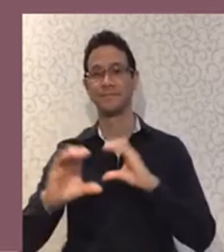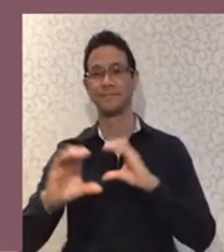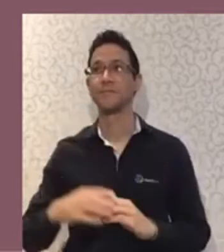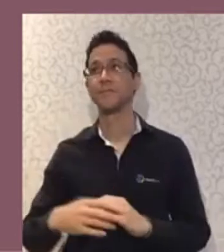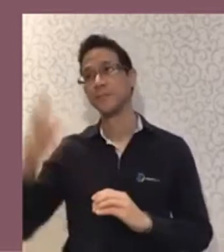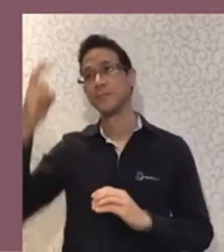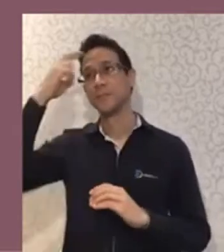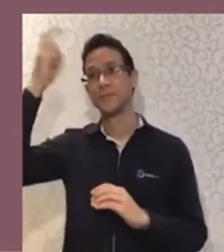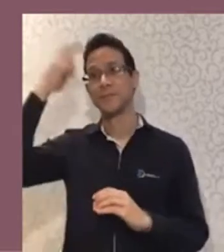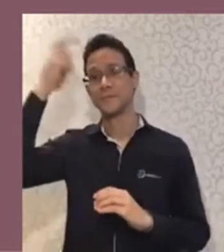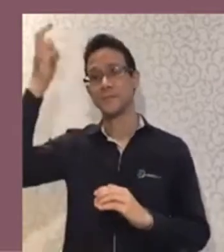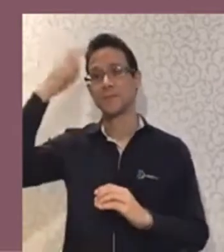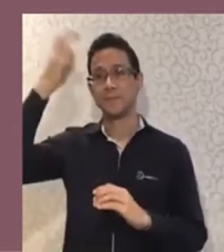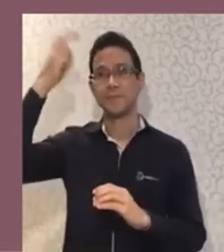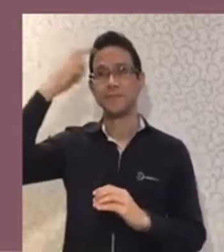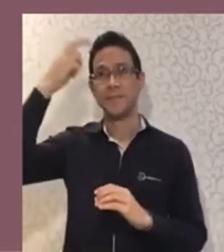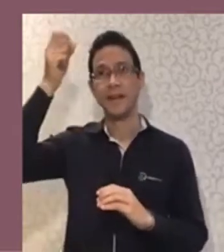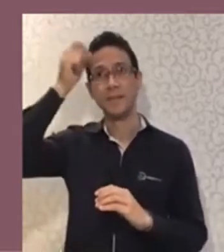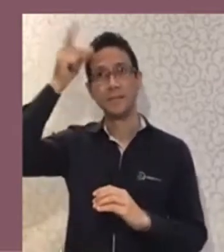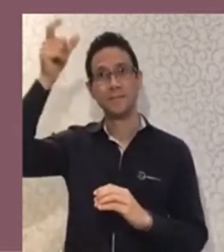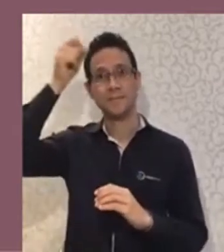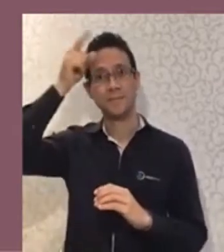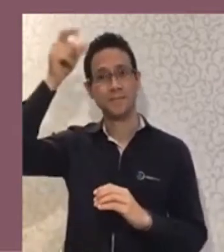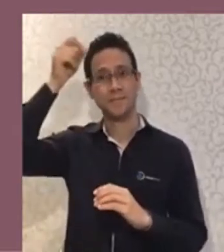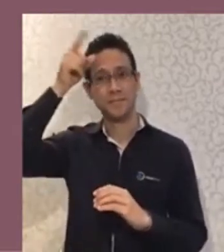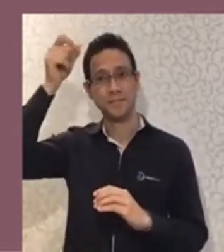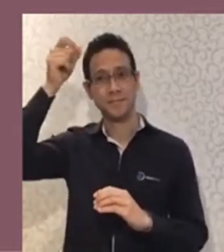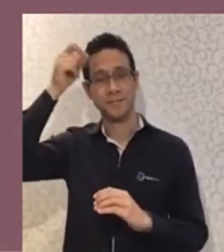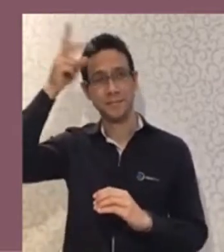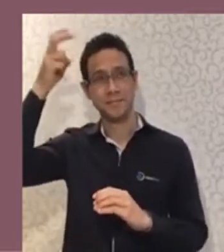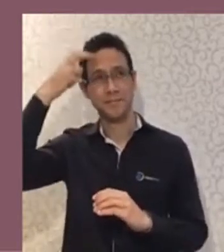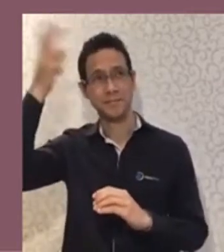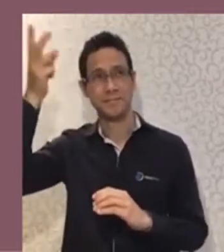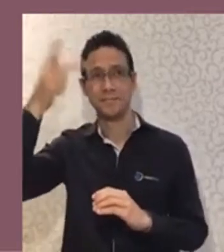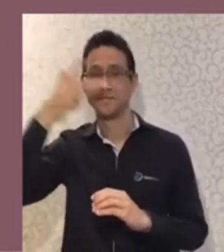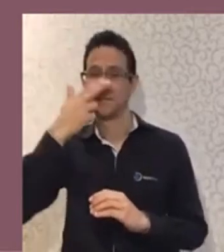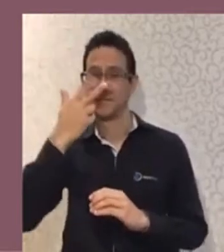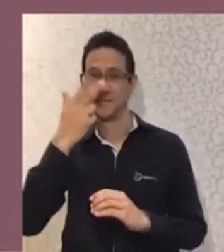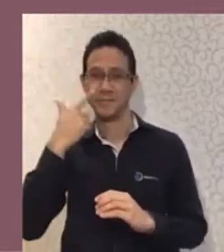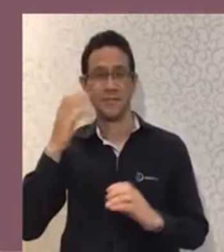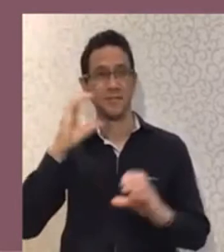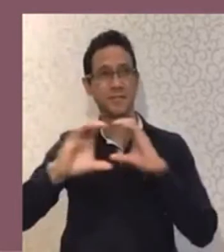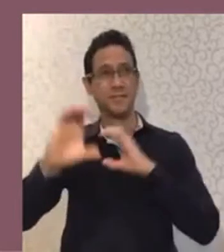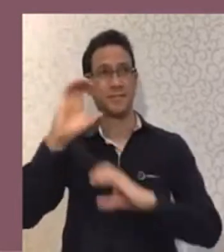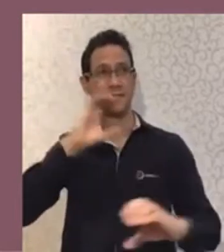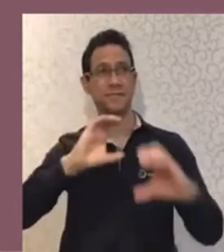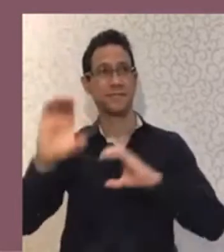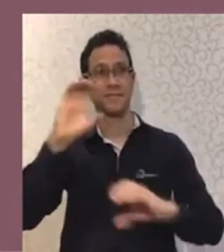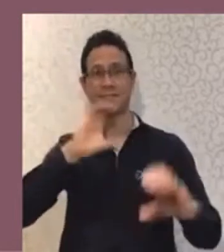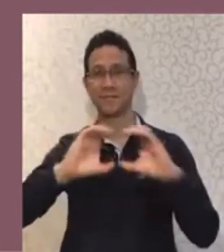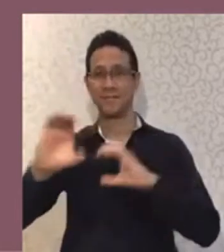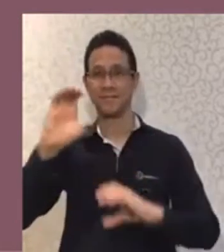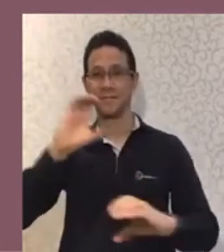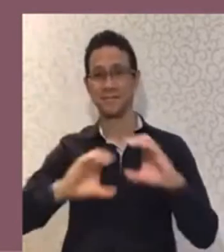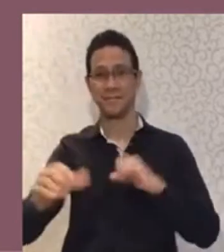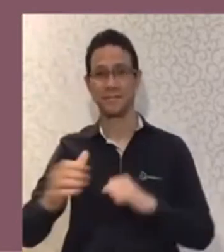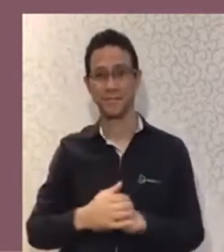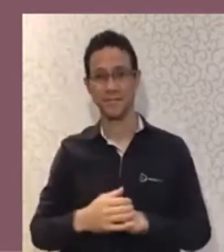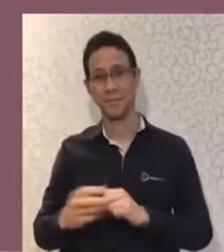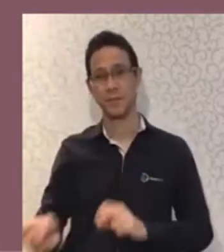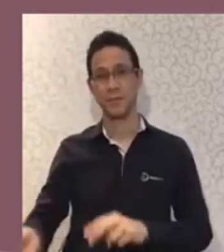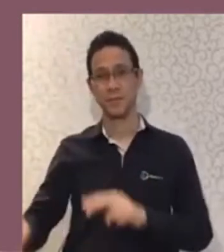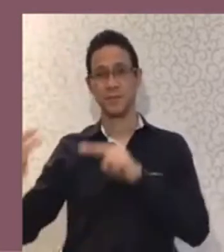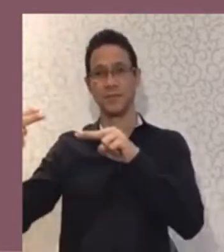sete é o ile no qua, na mabala. Sete é o ile no qua, na mabala. Eu estou te vendo, eu estou